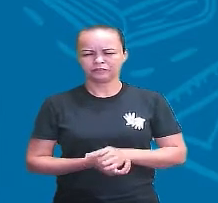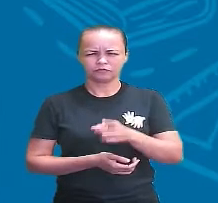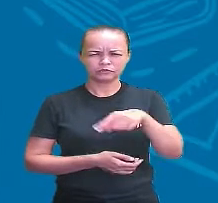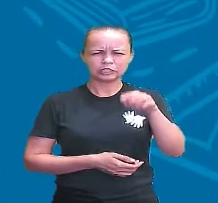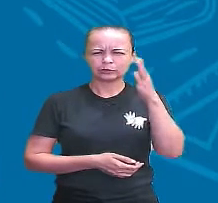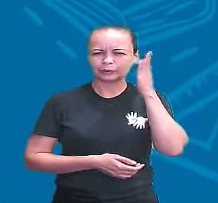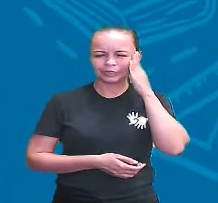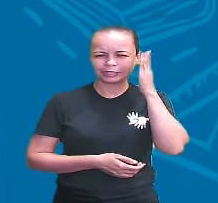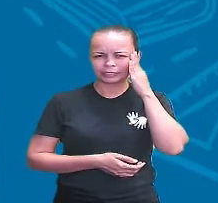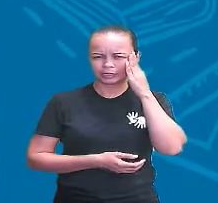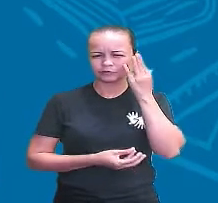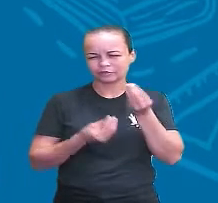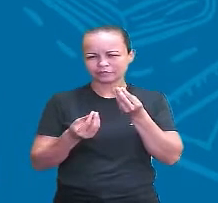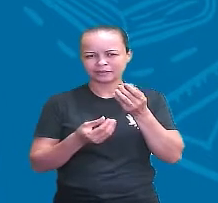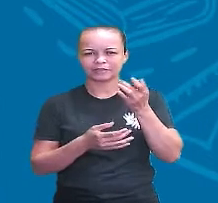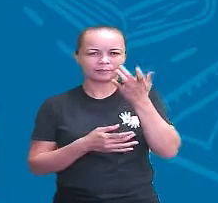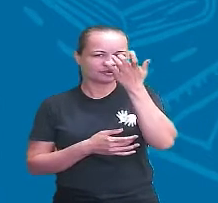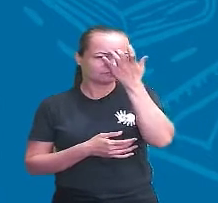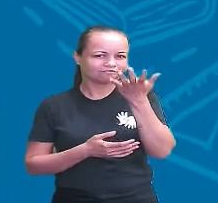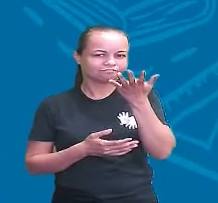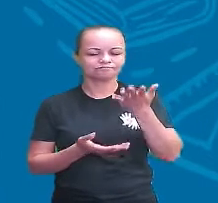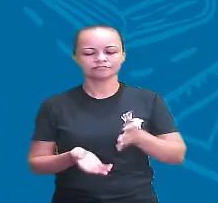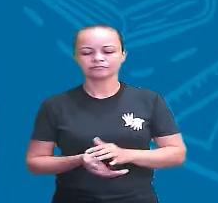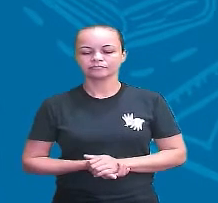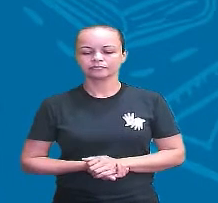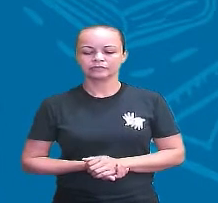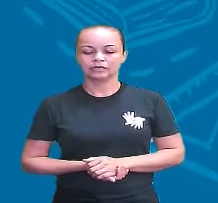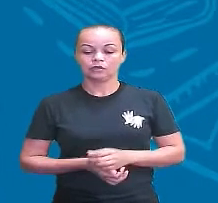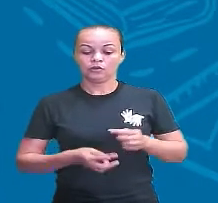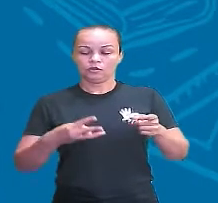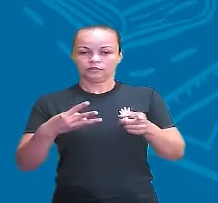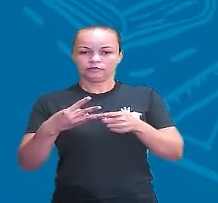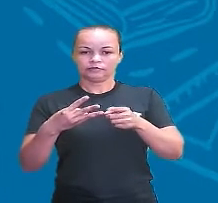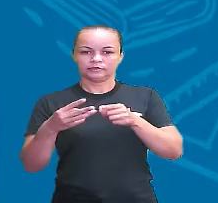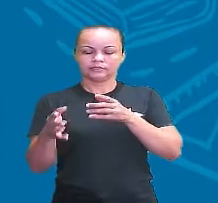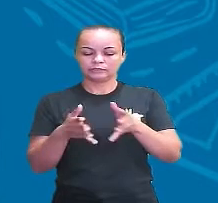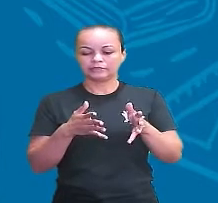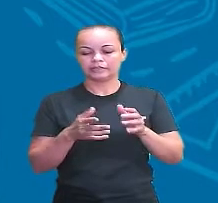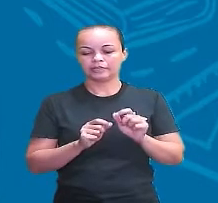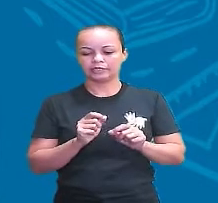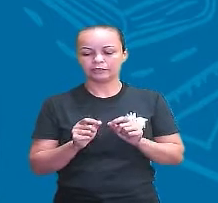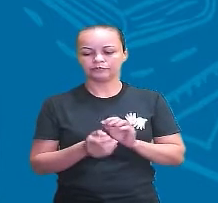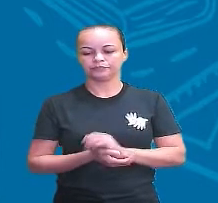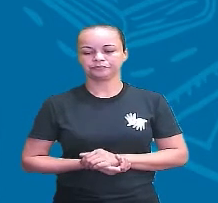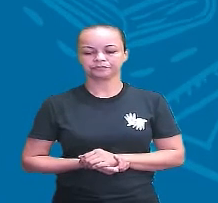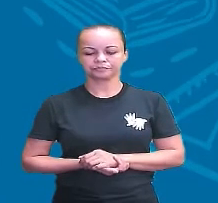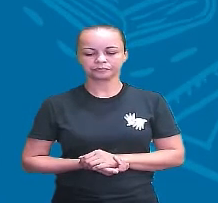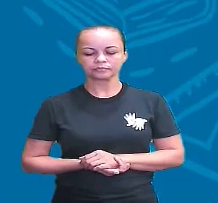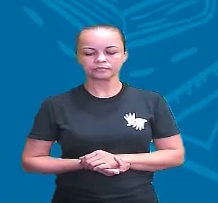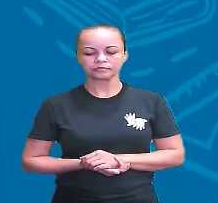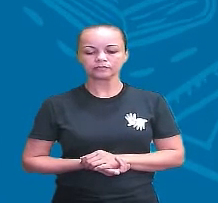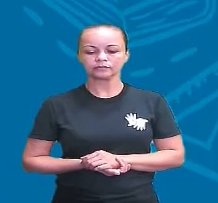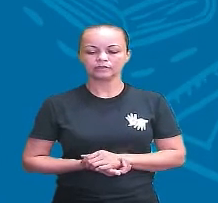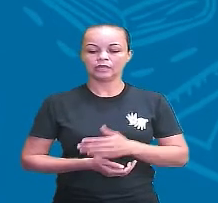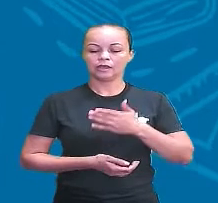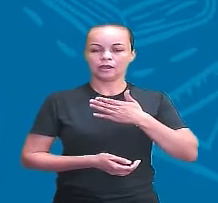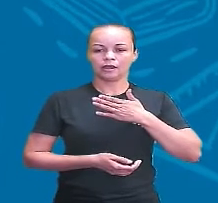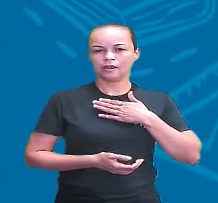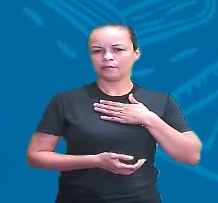fácil? Olha o terceiro exemplo. My parents will never let me do anything I